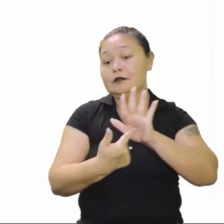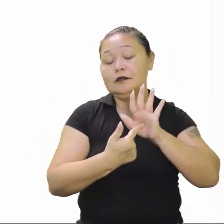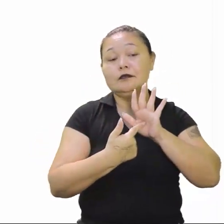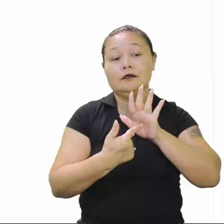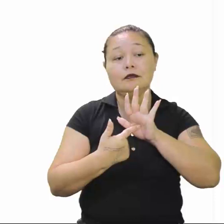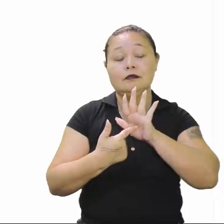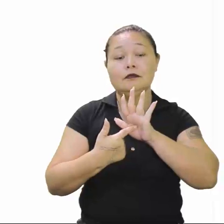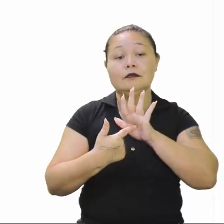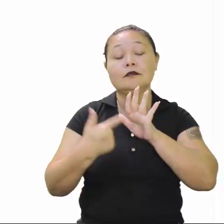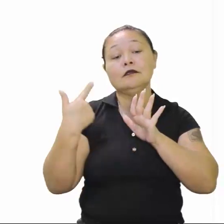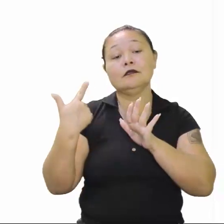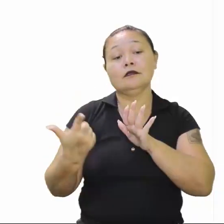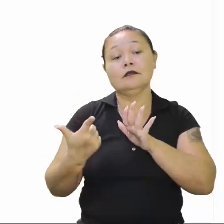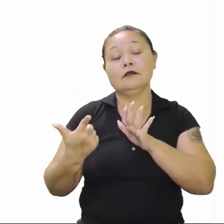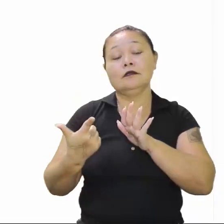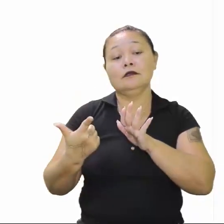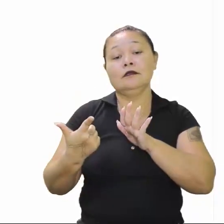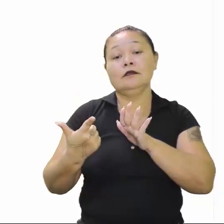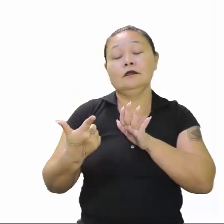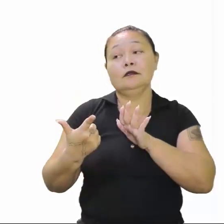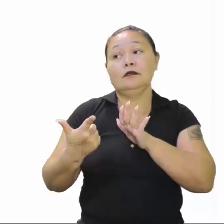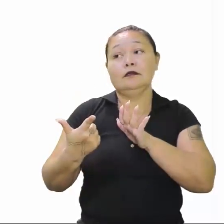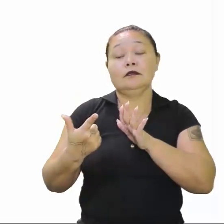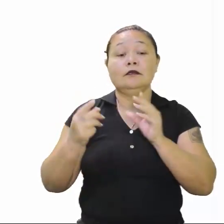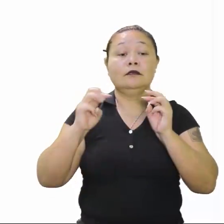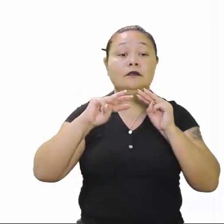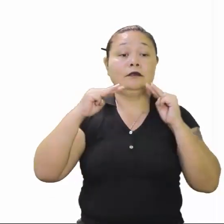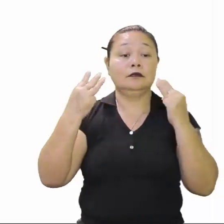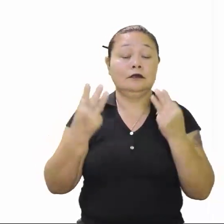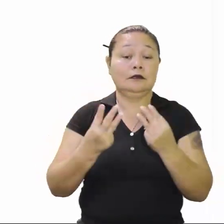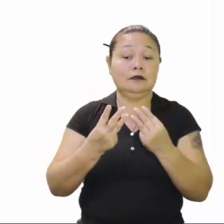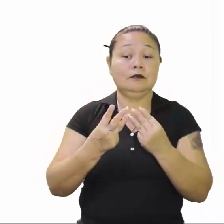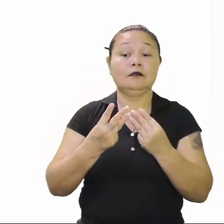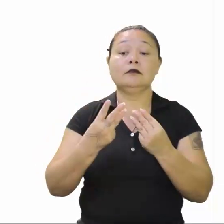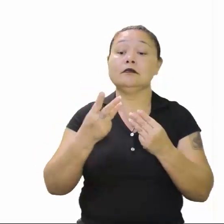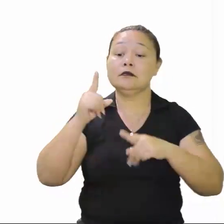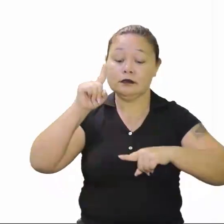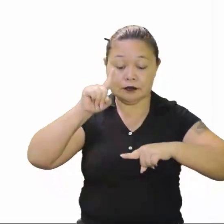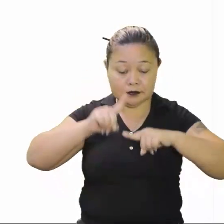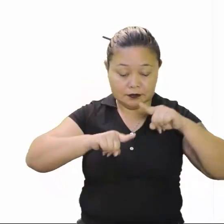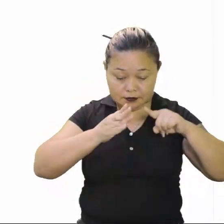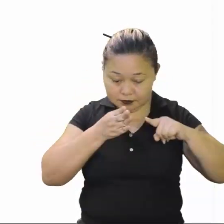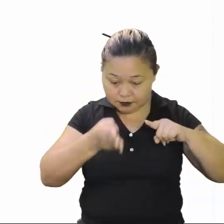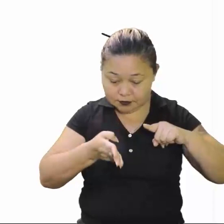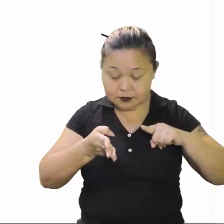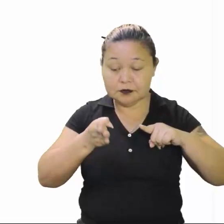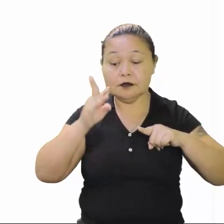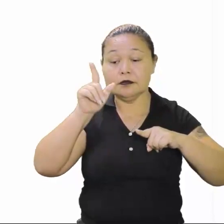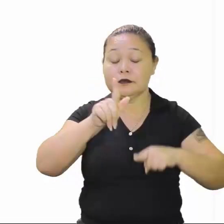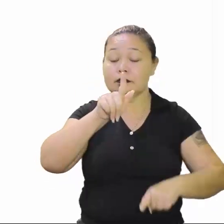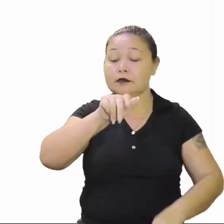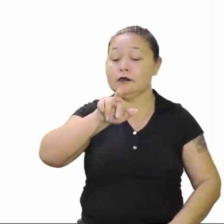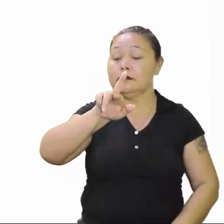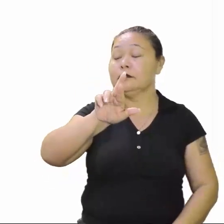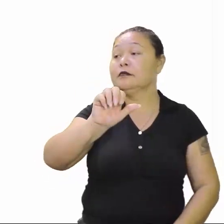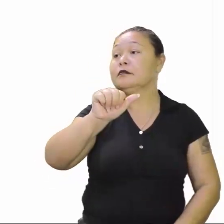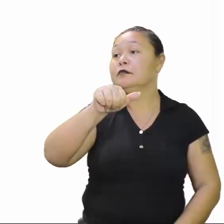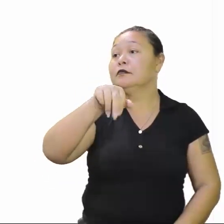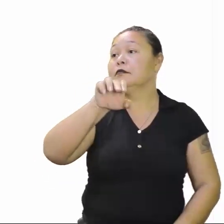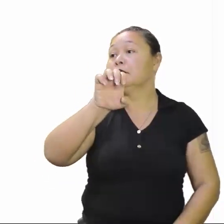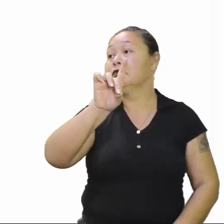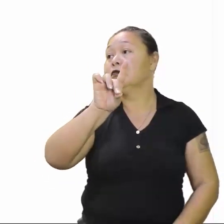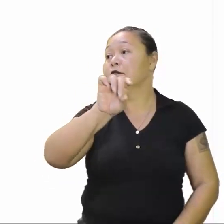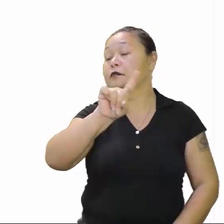nós definimos que a massa de um corpo é uma grandeza, né?